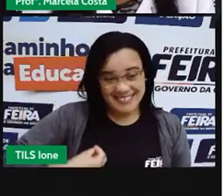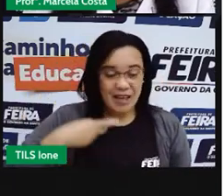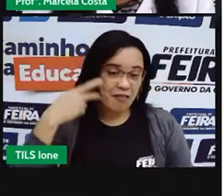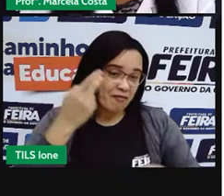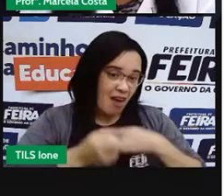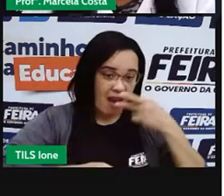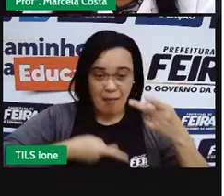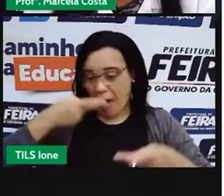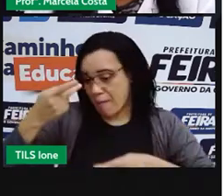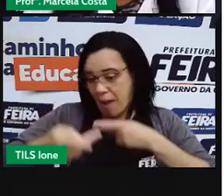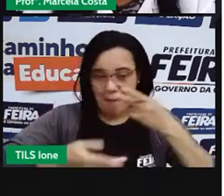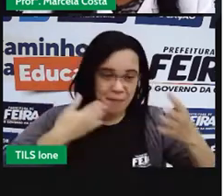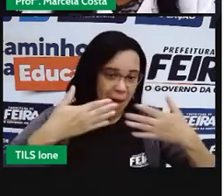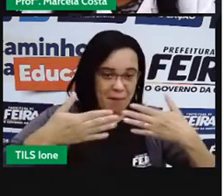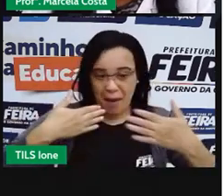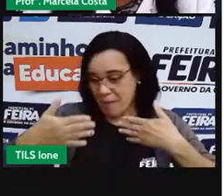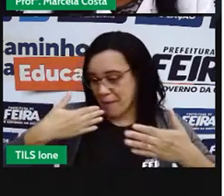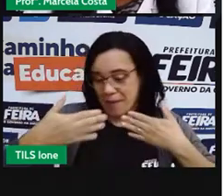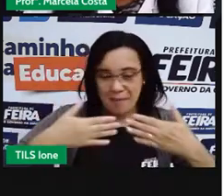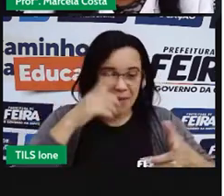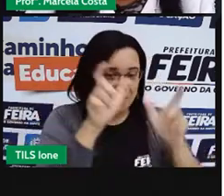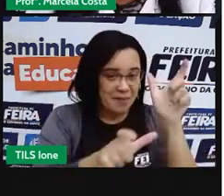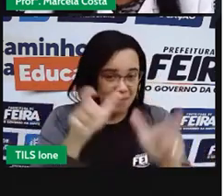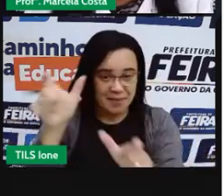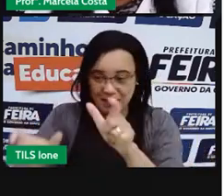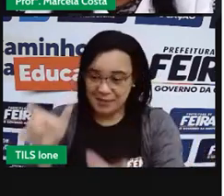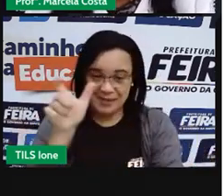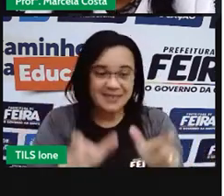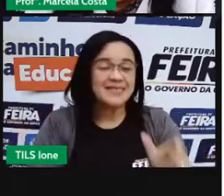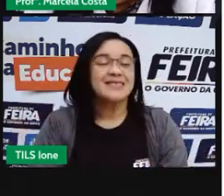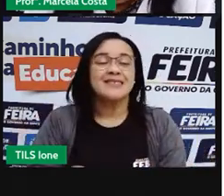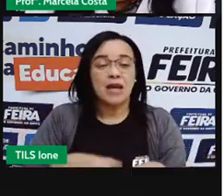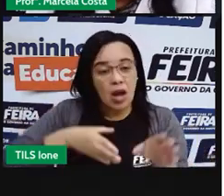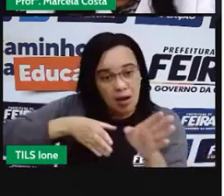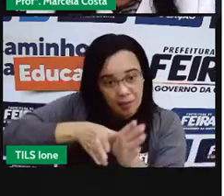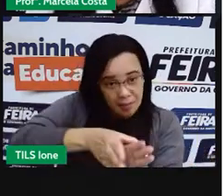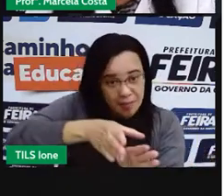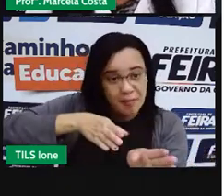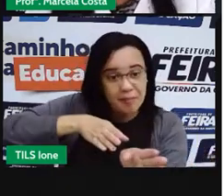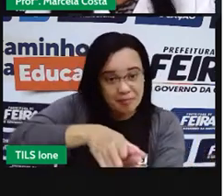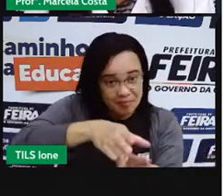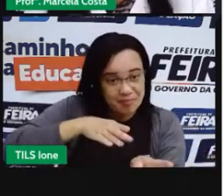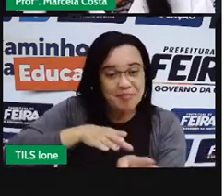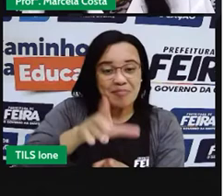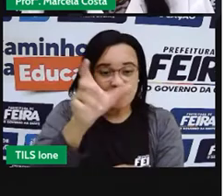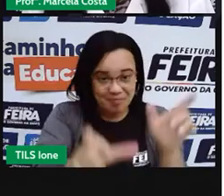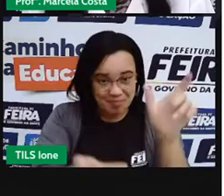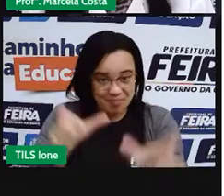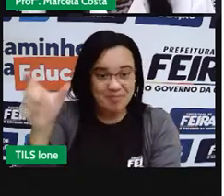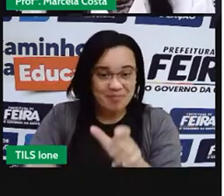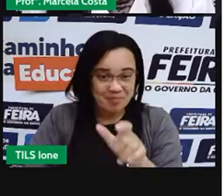falava, dialogava ali com os personagens, dava conselhos. Era o